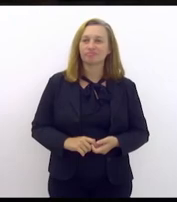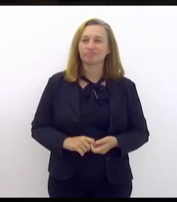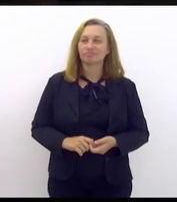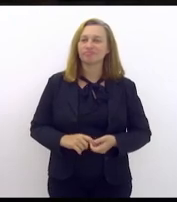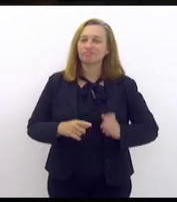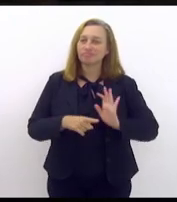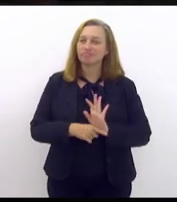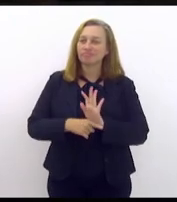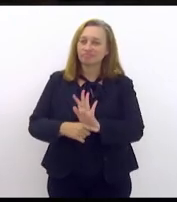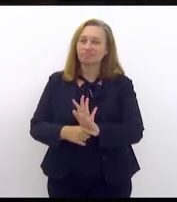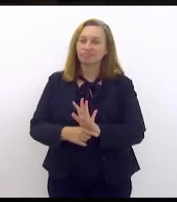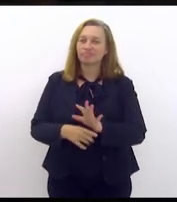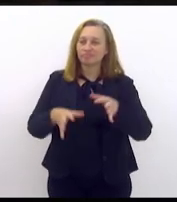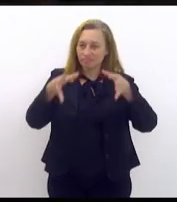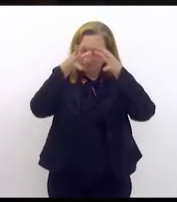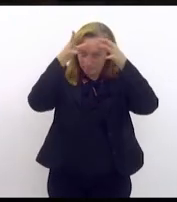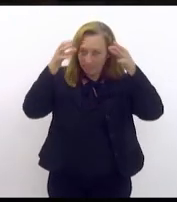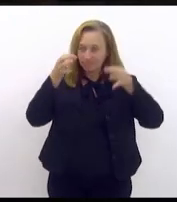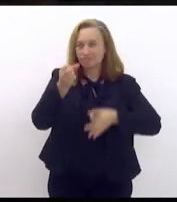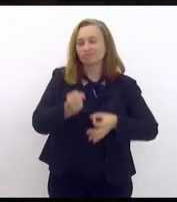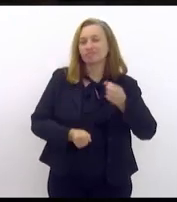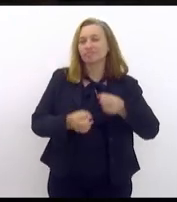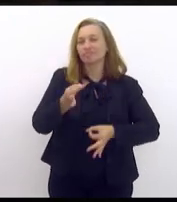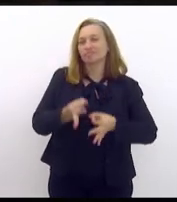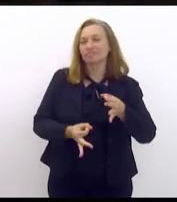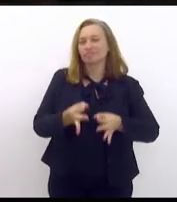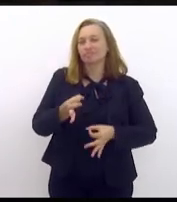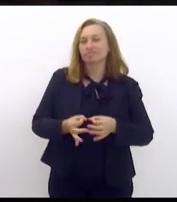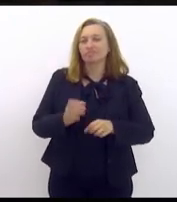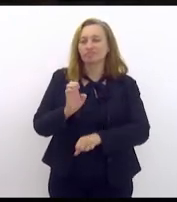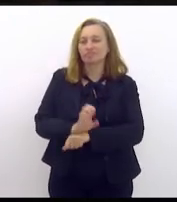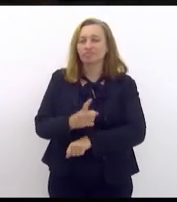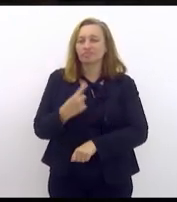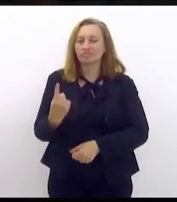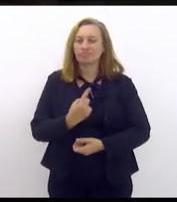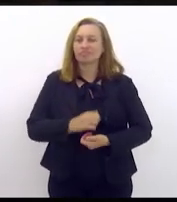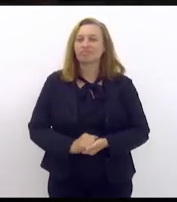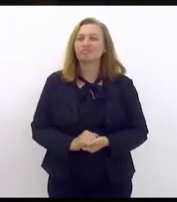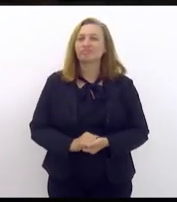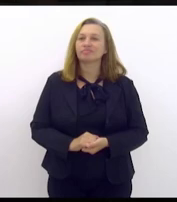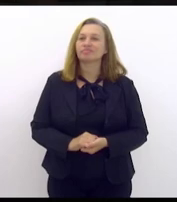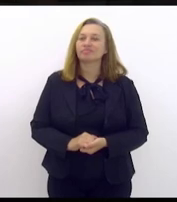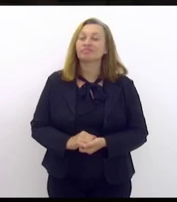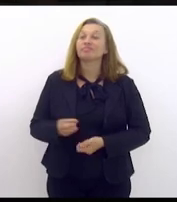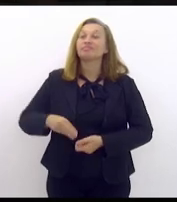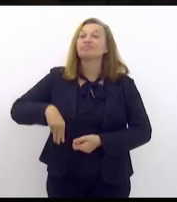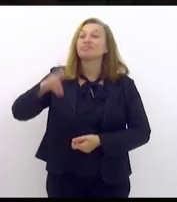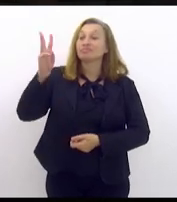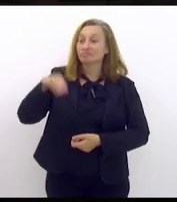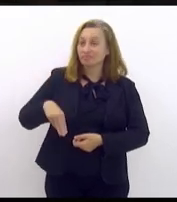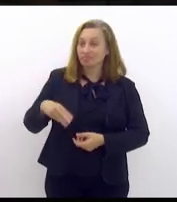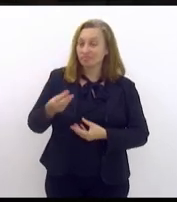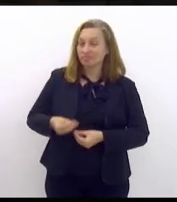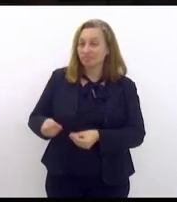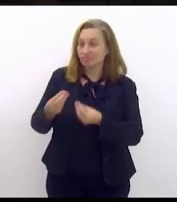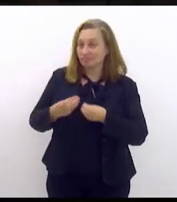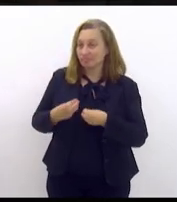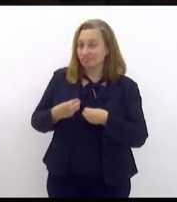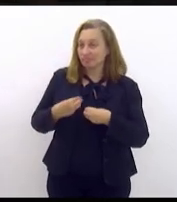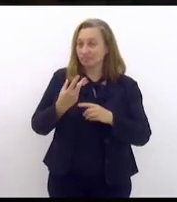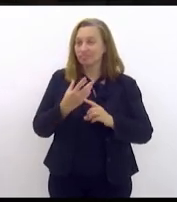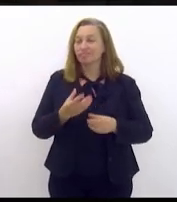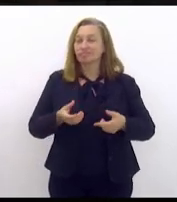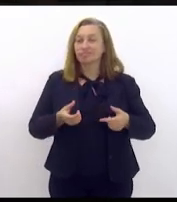contribuição do Tribunal de Contas do nosso Estado. E quem me conferiu a medalha, que